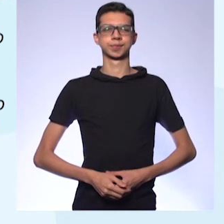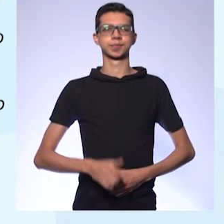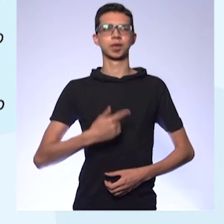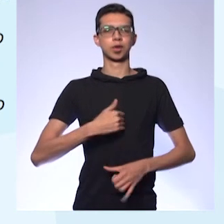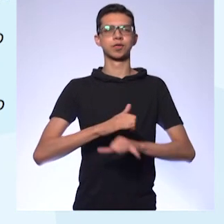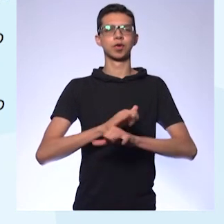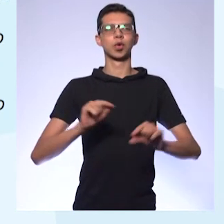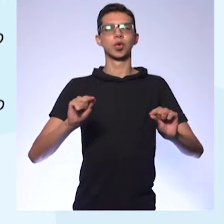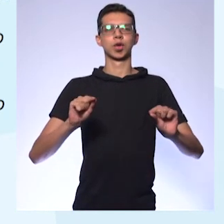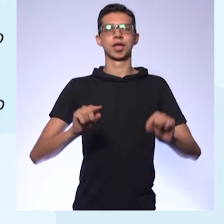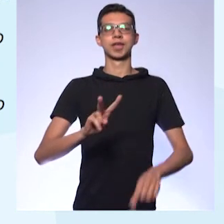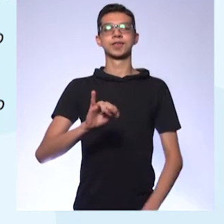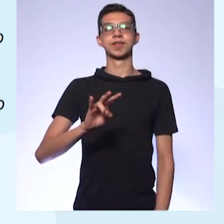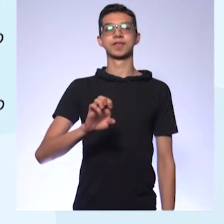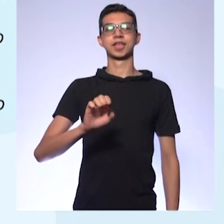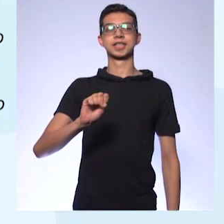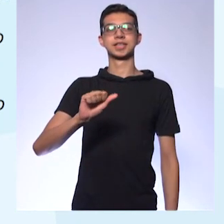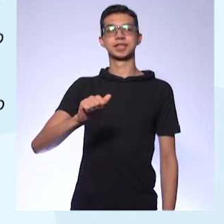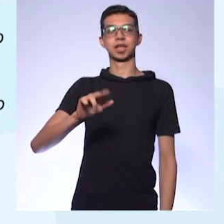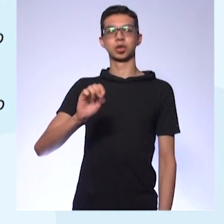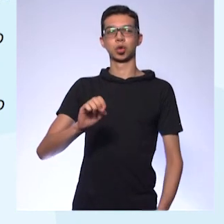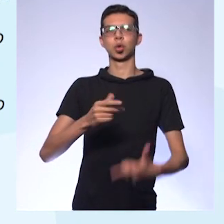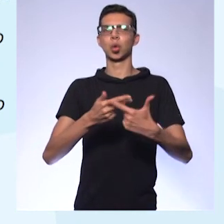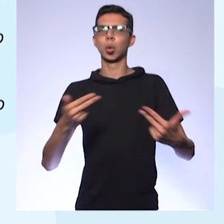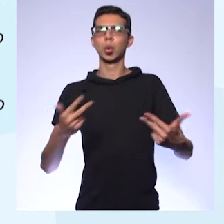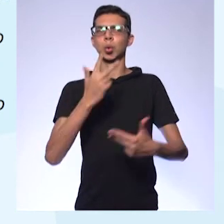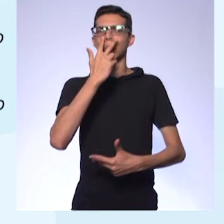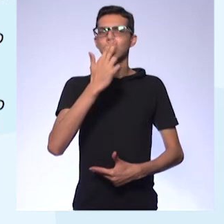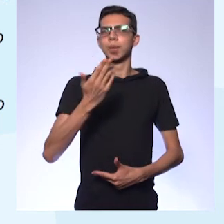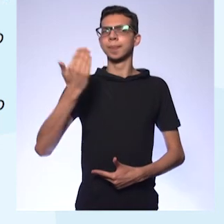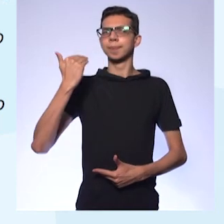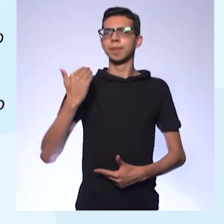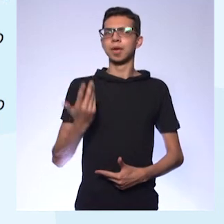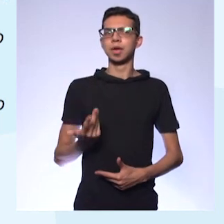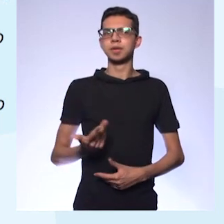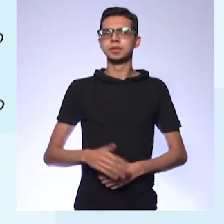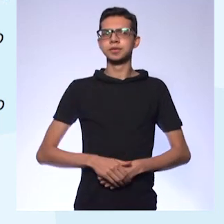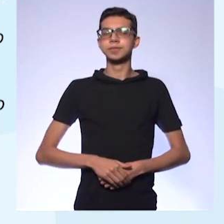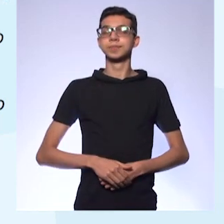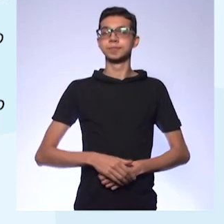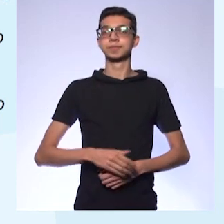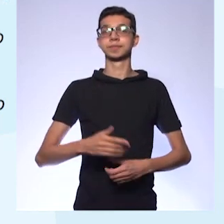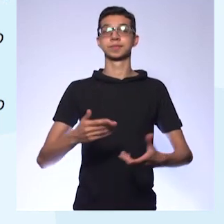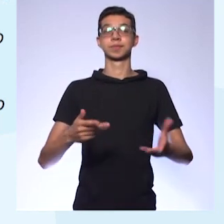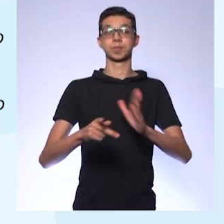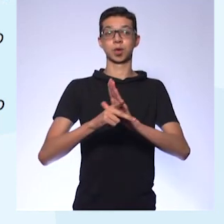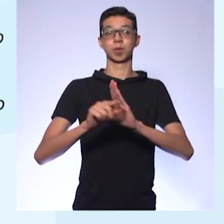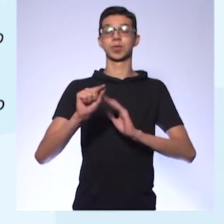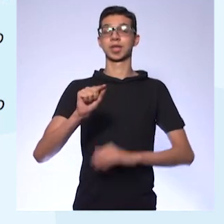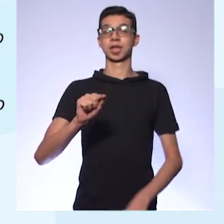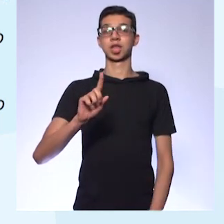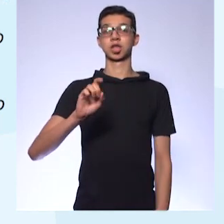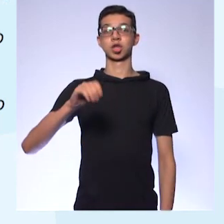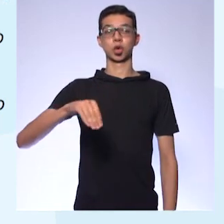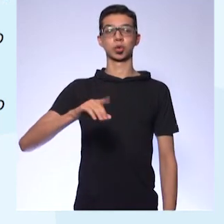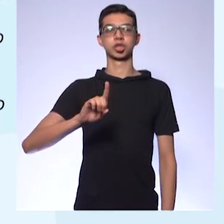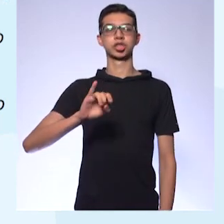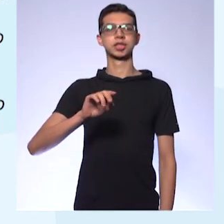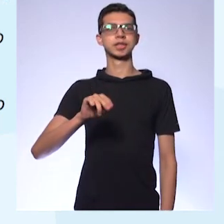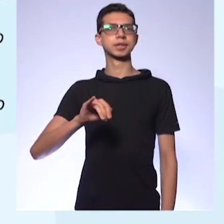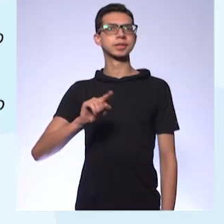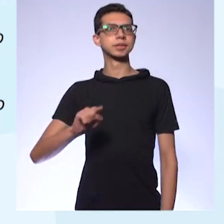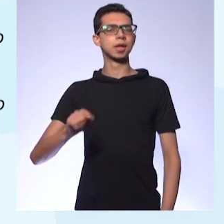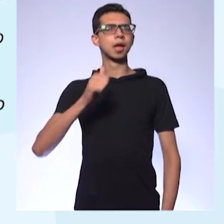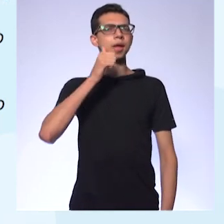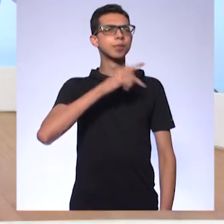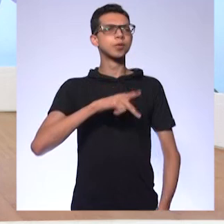será convosco em prazo passado. Ai Deus, eu é? De Dom Diniz. E aí, professora, cantiga de amor ou de amigo, Tá segundo nossos